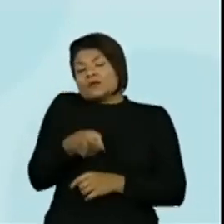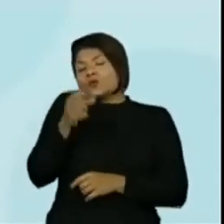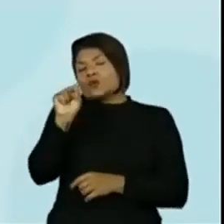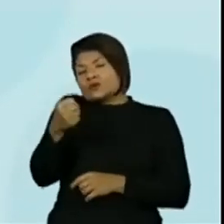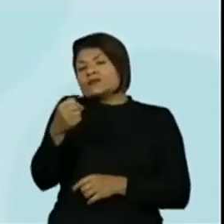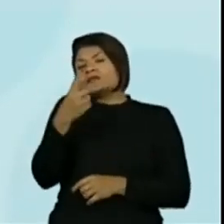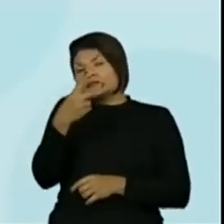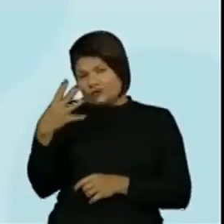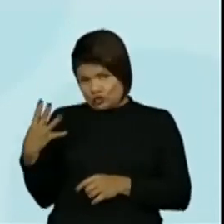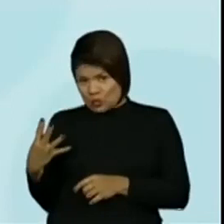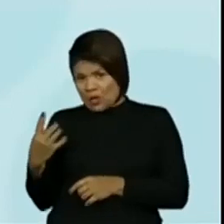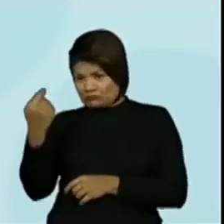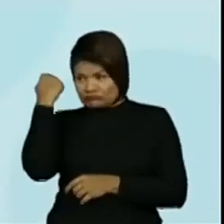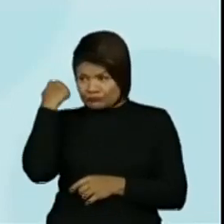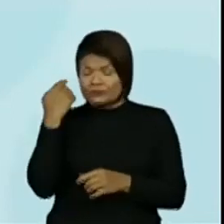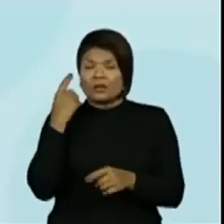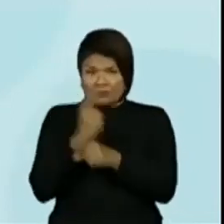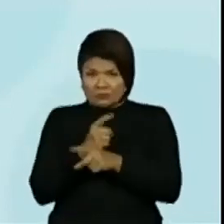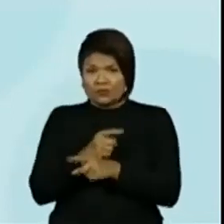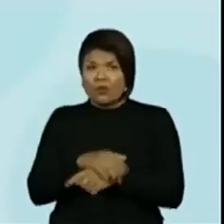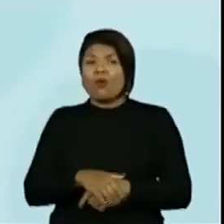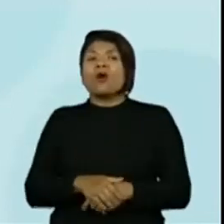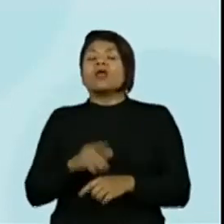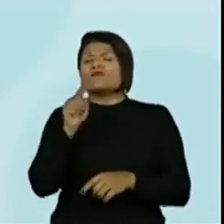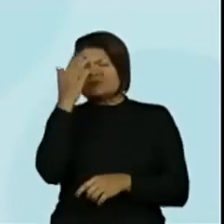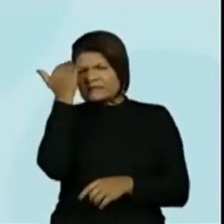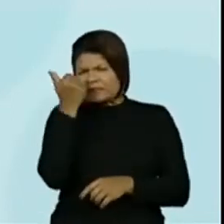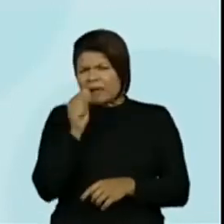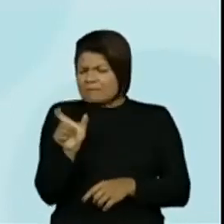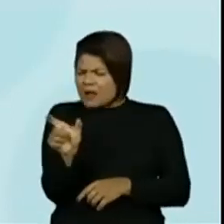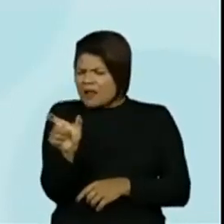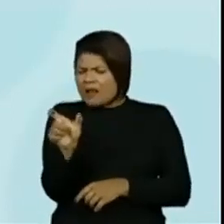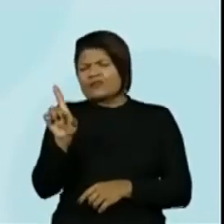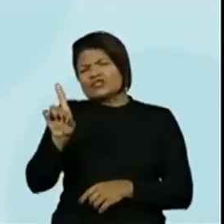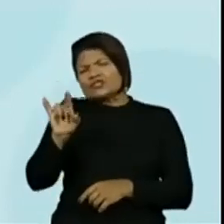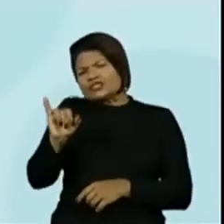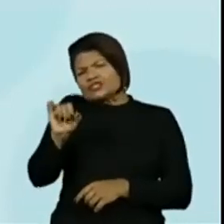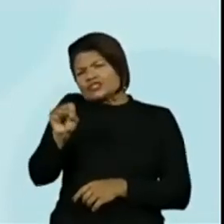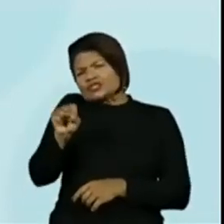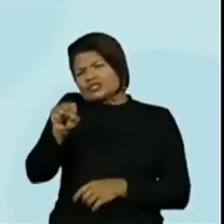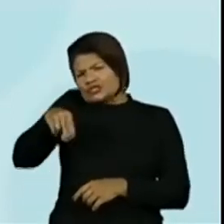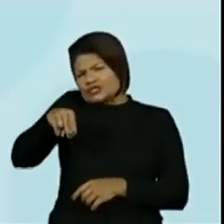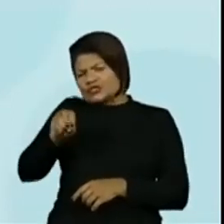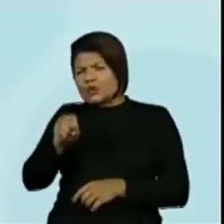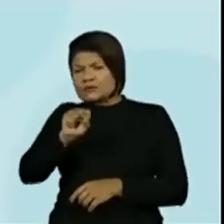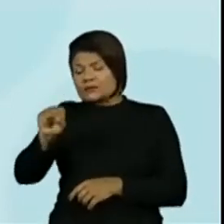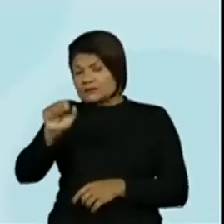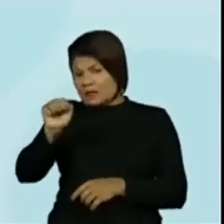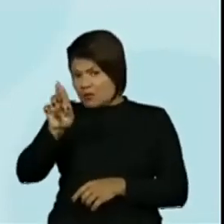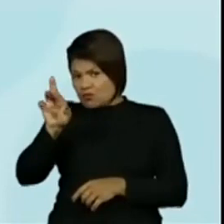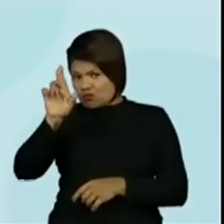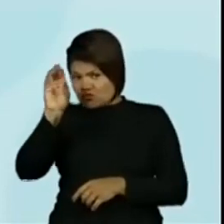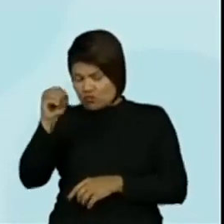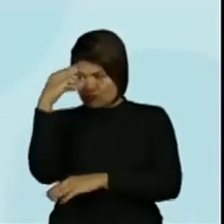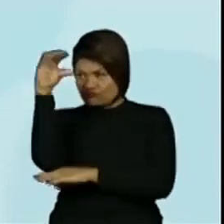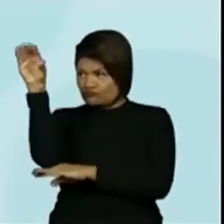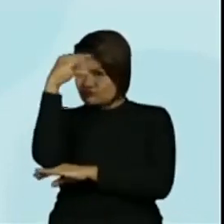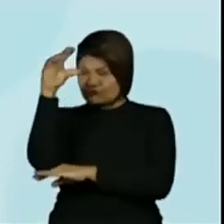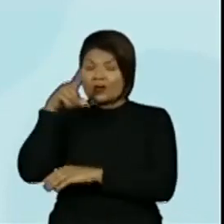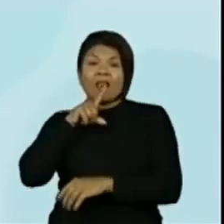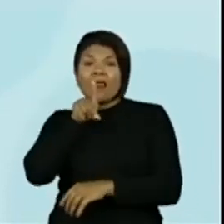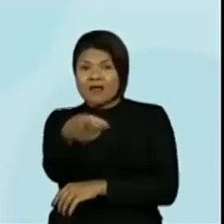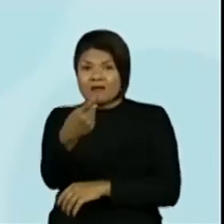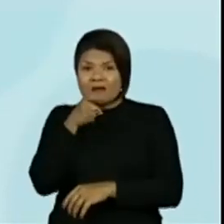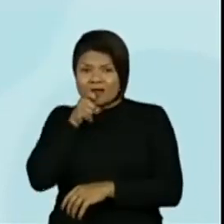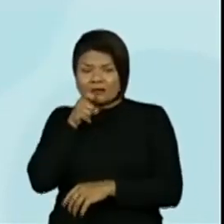você sabia que a palavra dinossauro significa lagarto aterrorizante e ela foi inventada